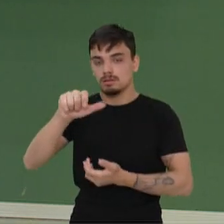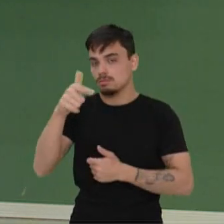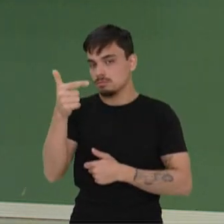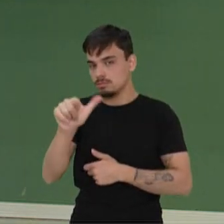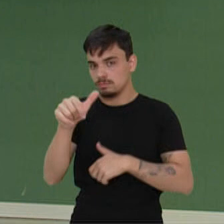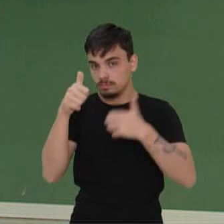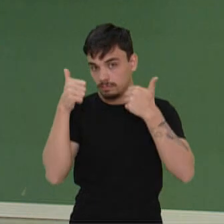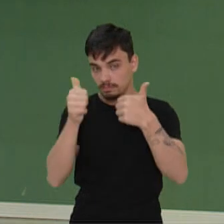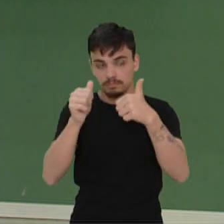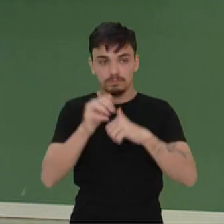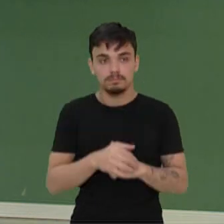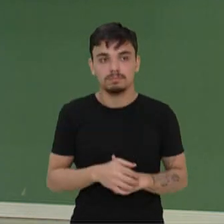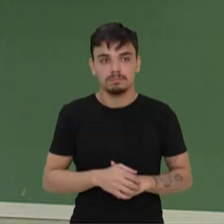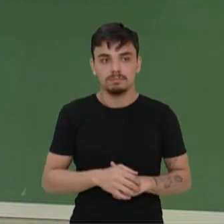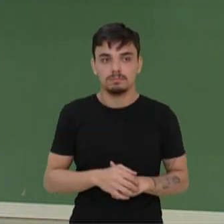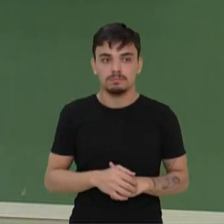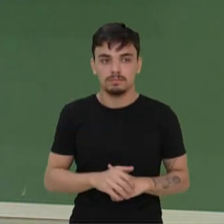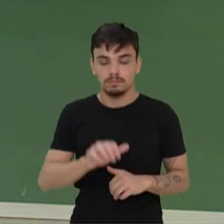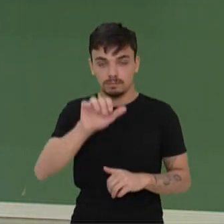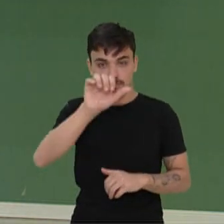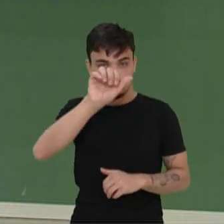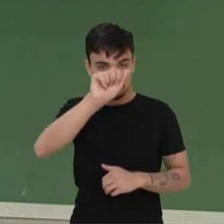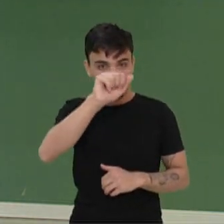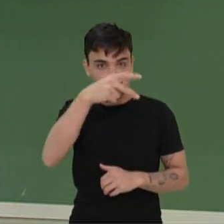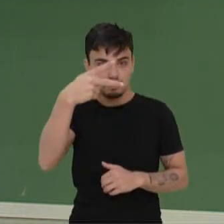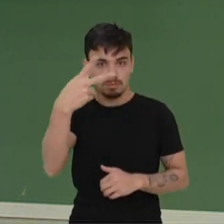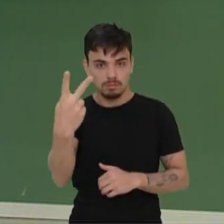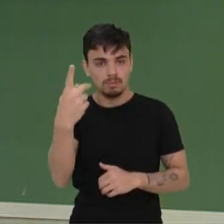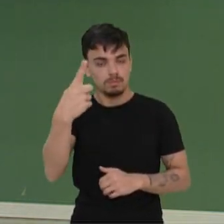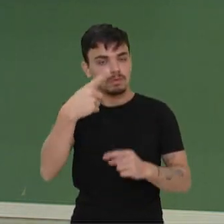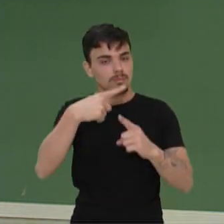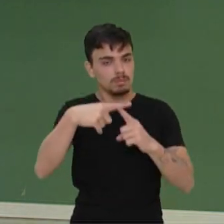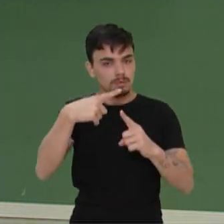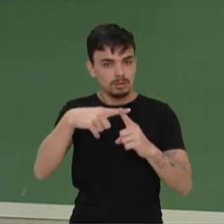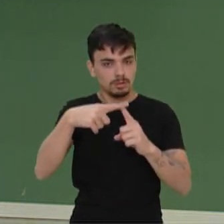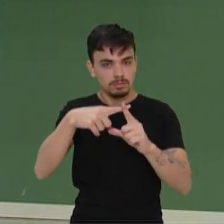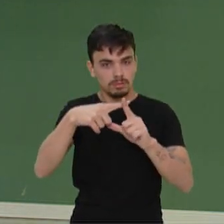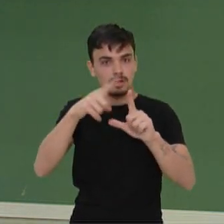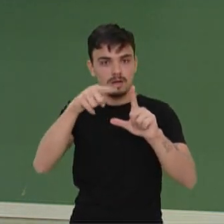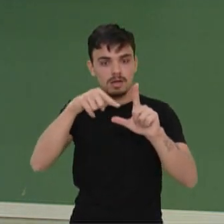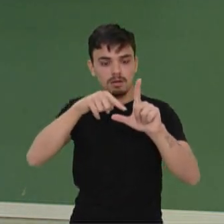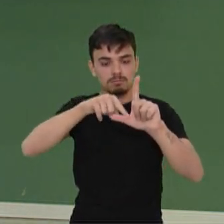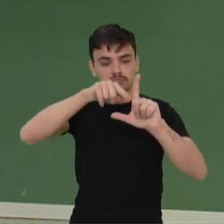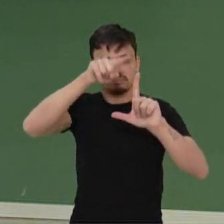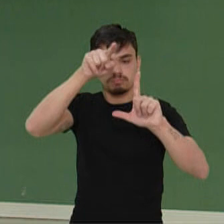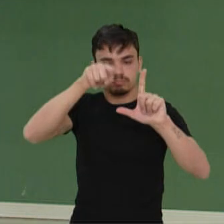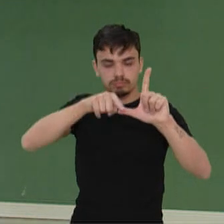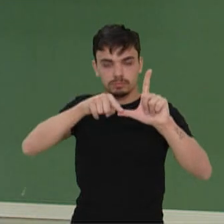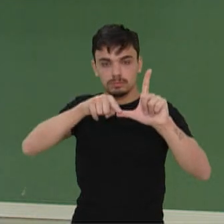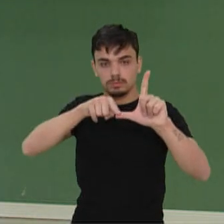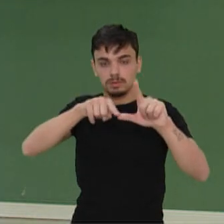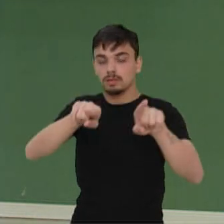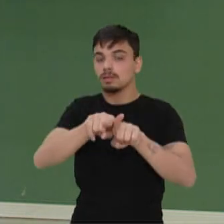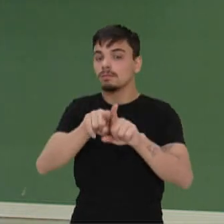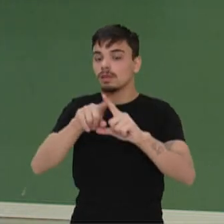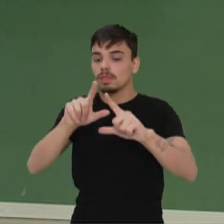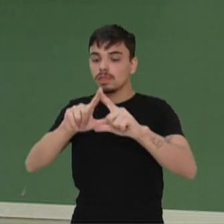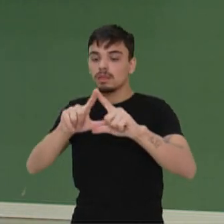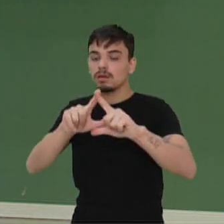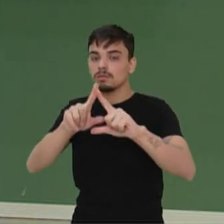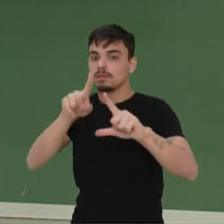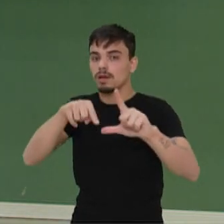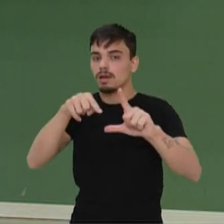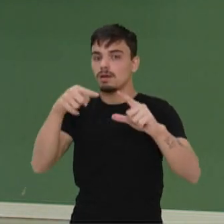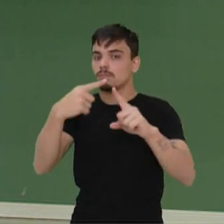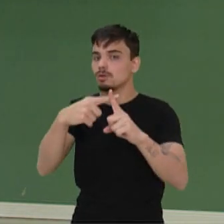aqui, ó. O A é positivo, é 2, 2 é positivo. Se é positivo, concavidade voltada para cima. O delta também é positivo. Se o